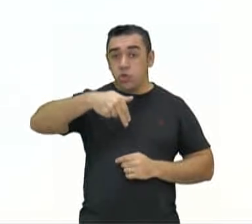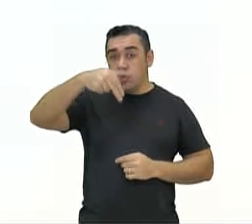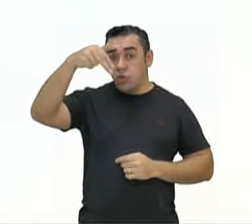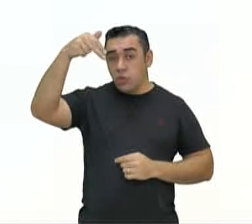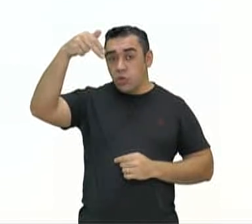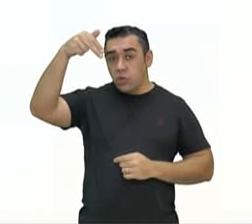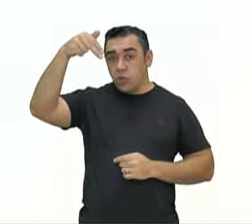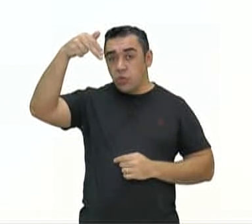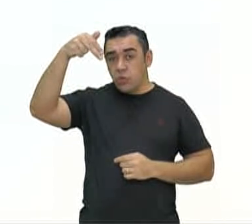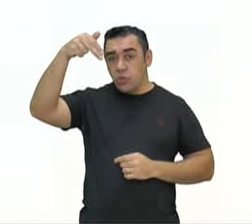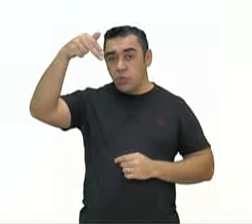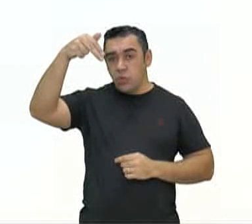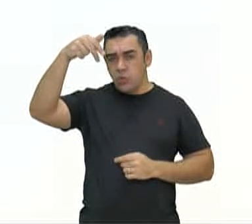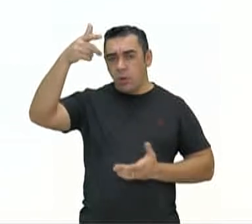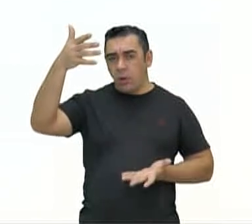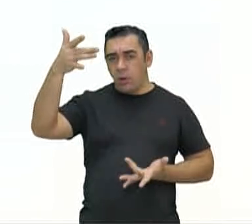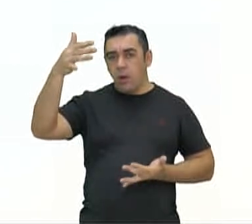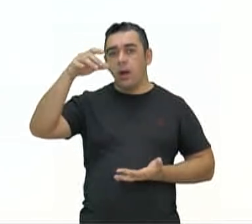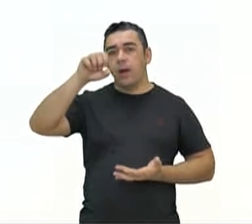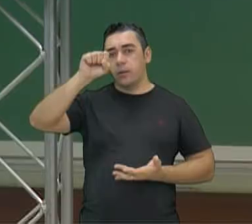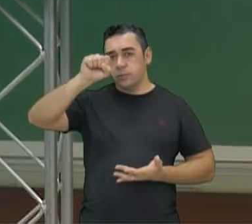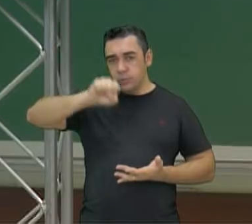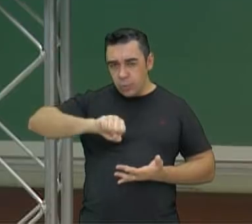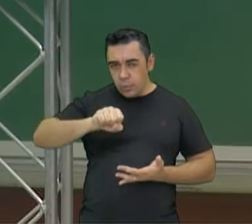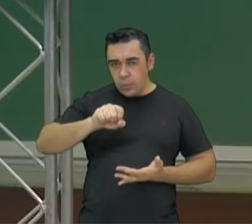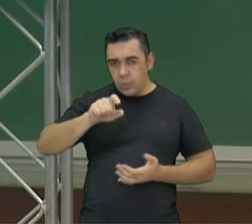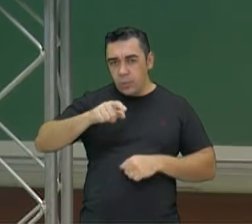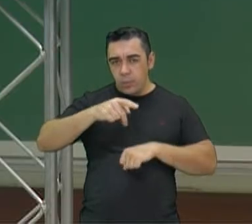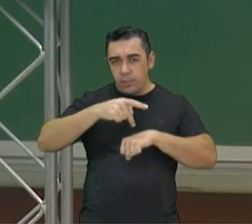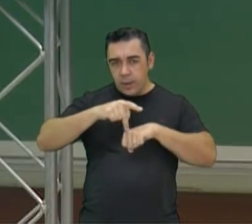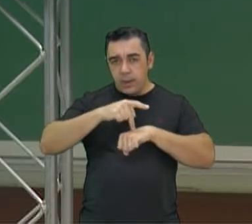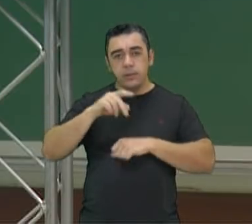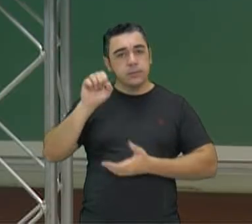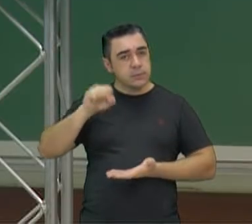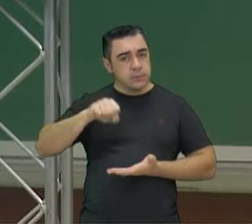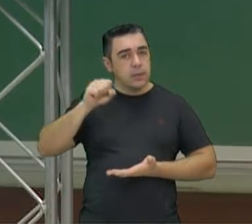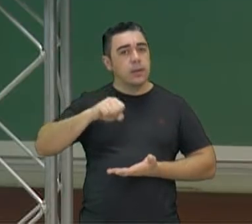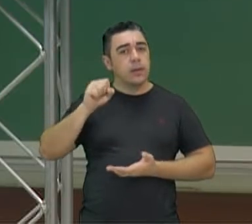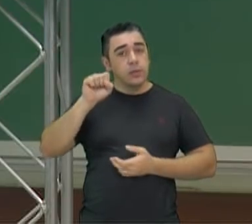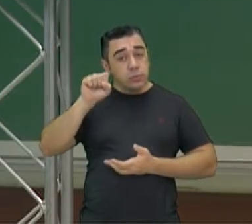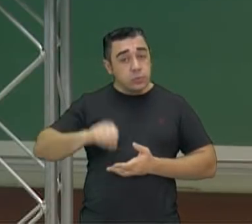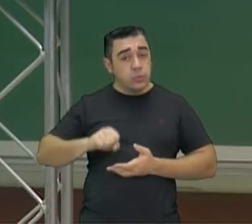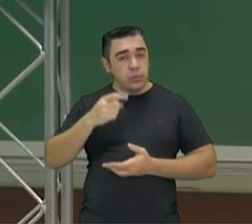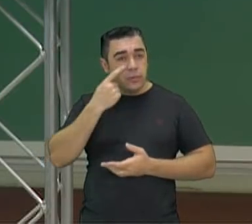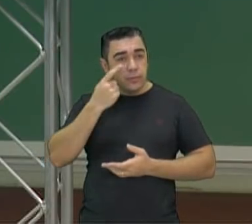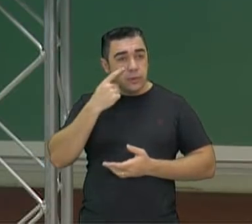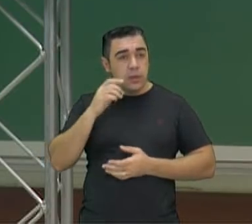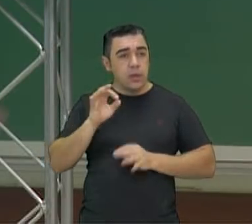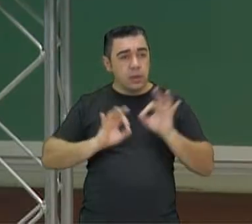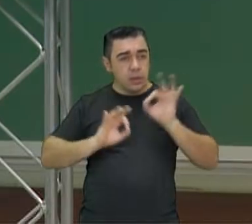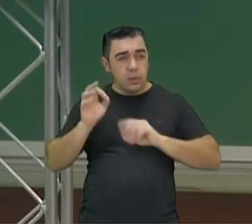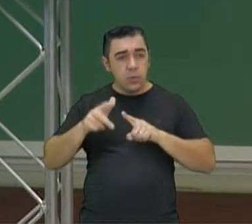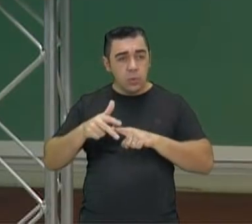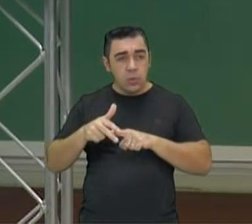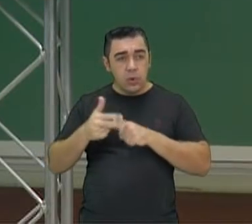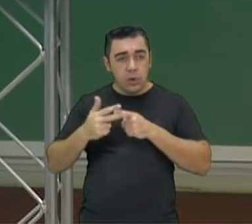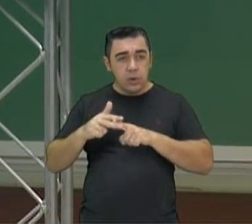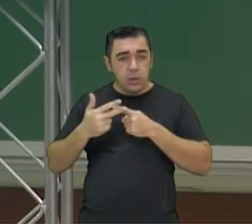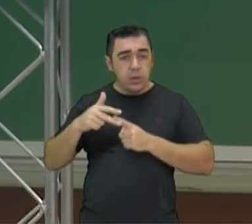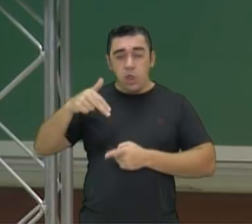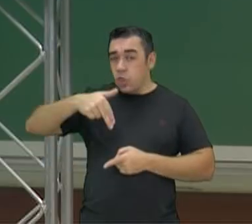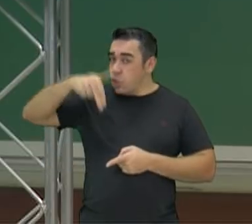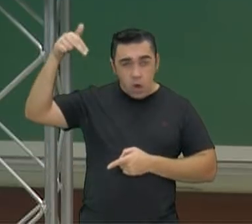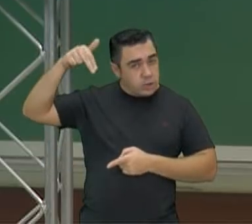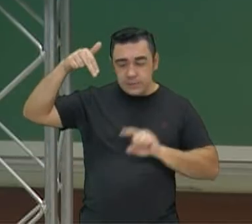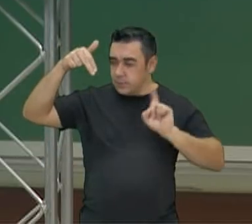porção sul, no sul do país. Muito bem, gente. Eu quero que você dê uma arrumada lá, por favor. Onde está norte, ele